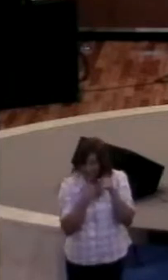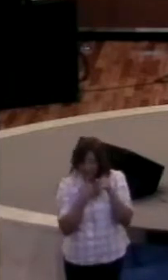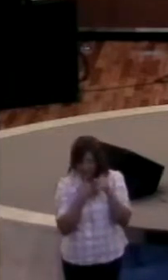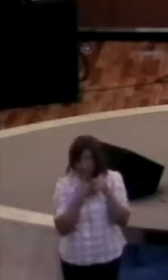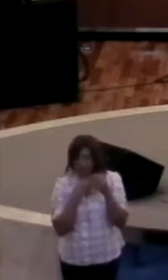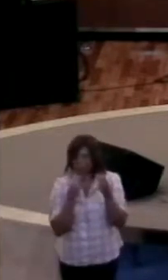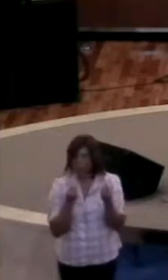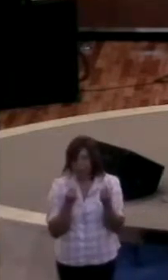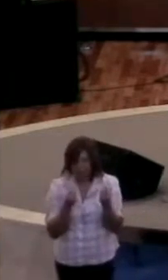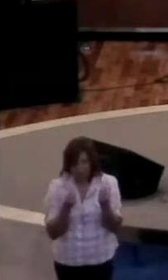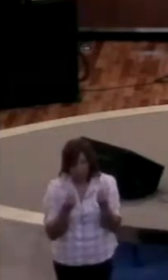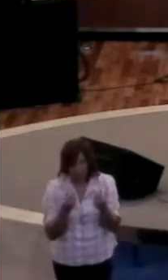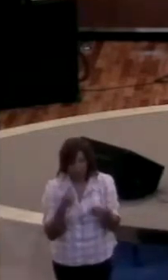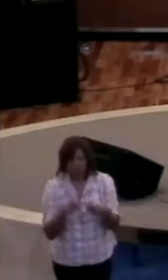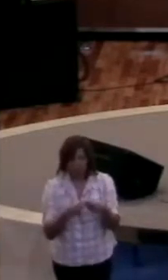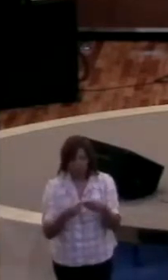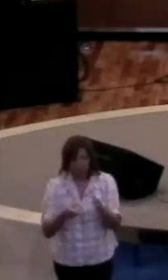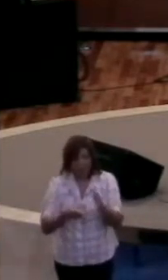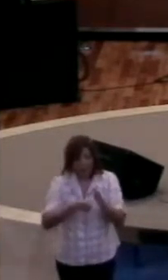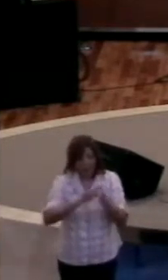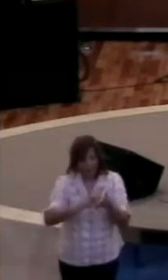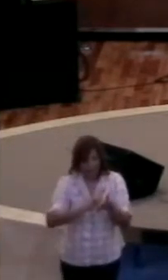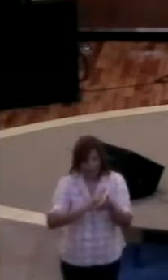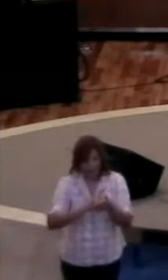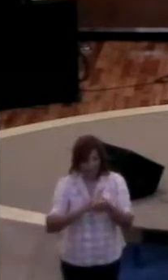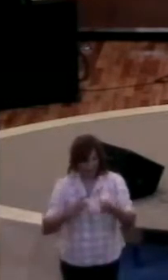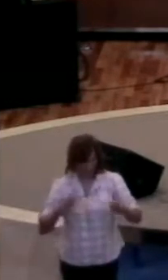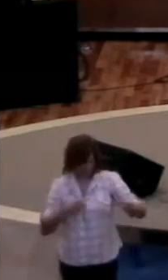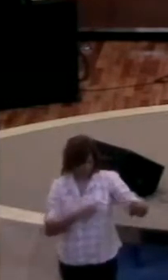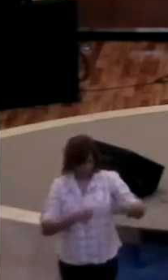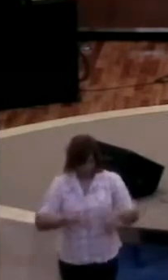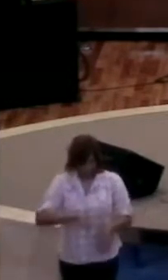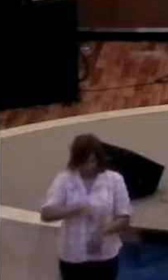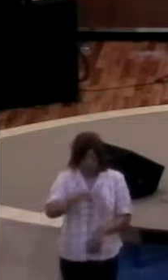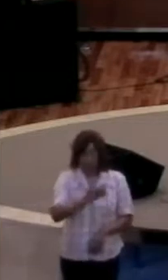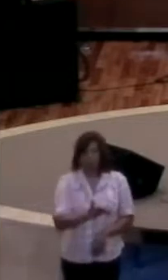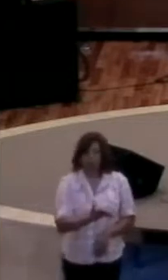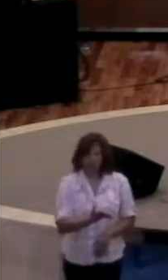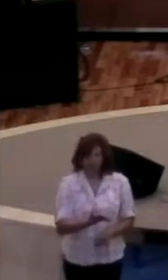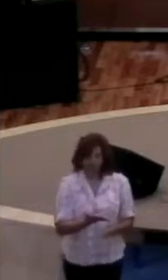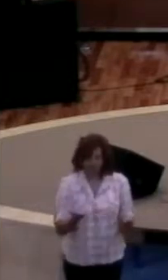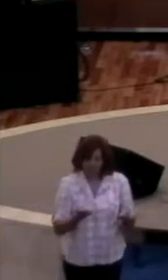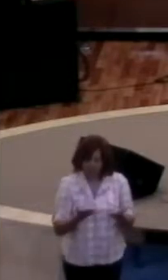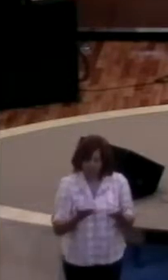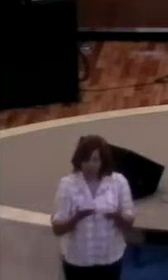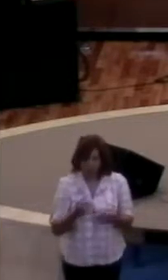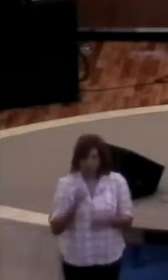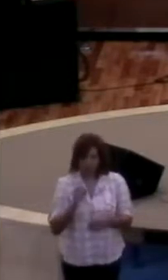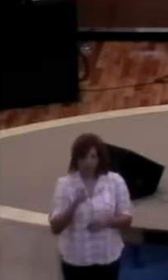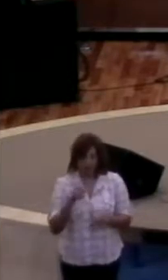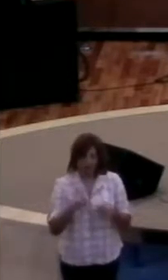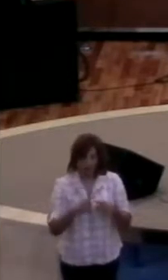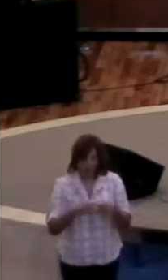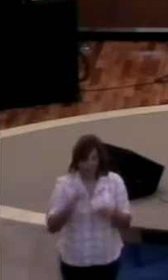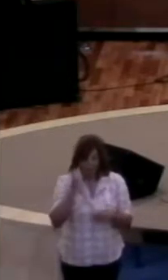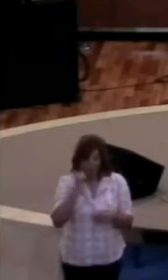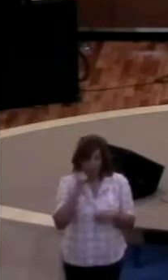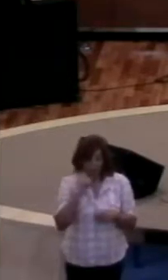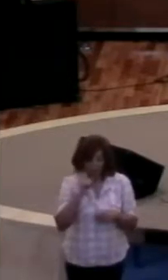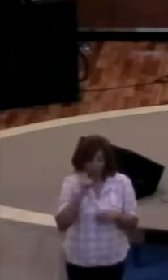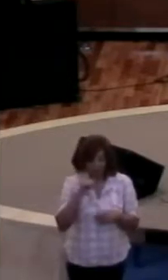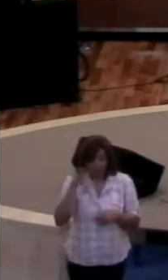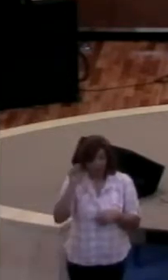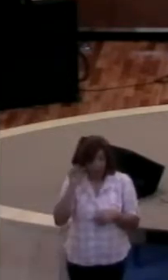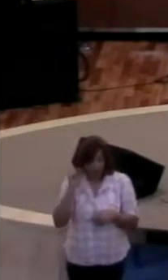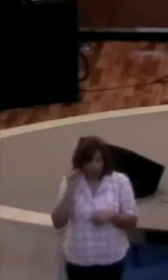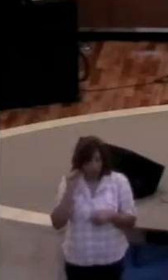Deus então se apresenta para ele e fala assim: Elias, o que fazes aqui? Aí Elias coloca para fora todo o seu sentimento errado.